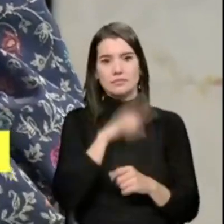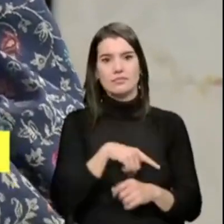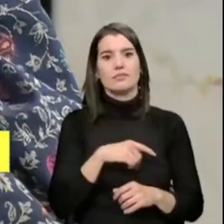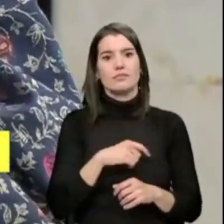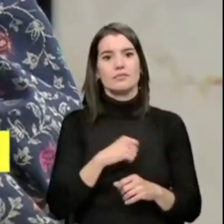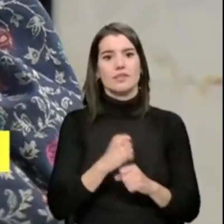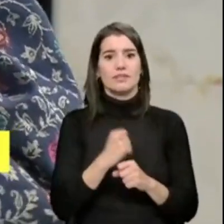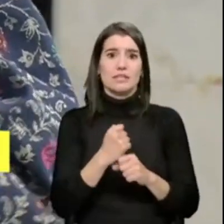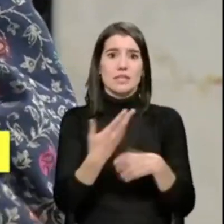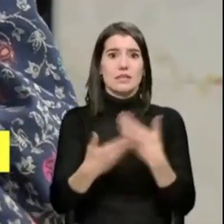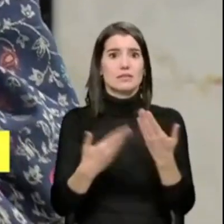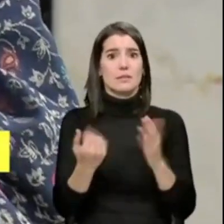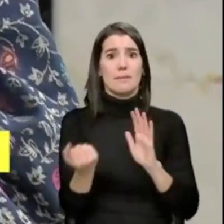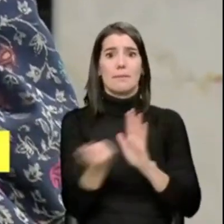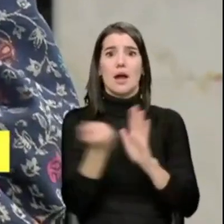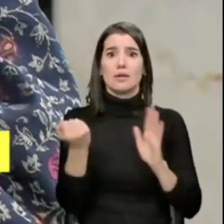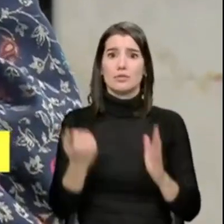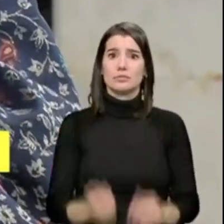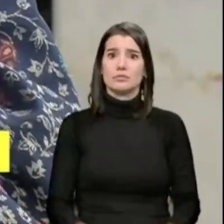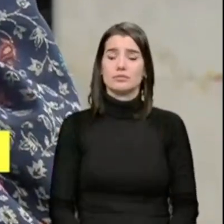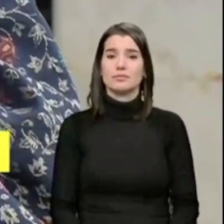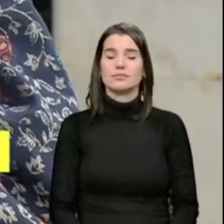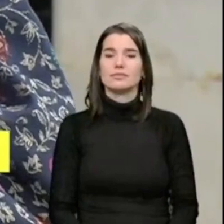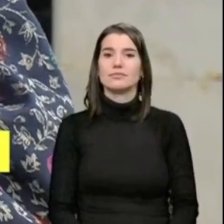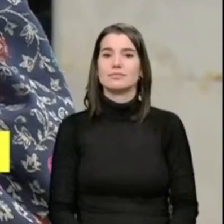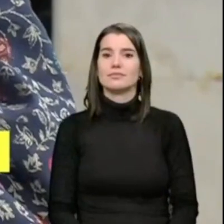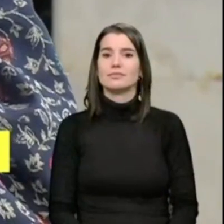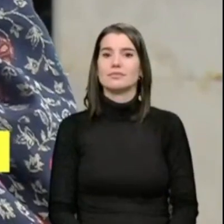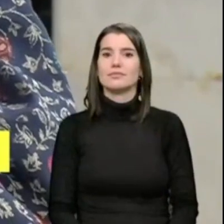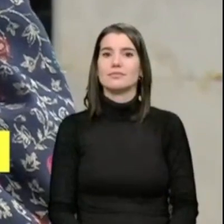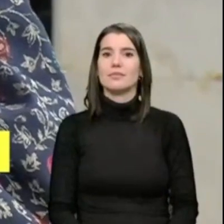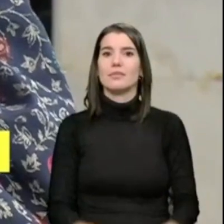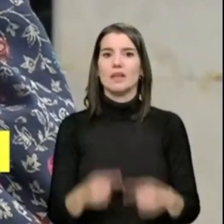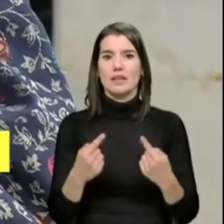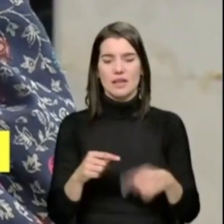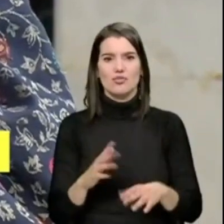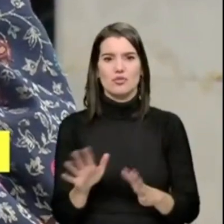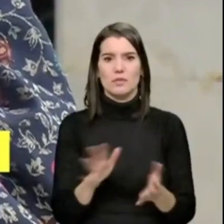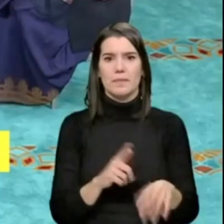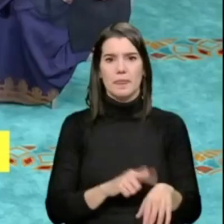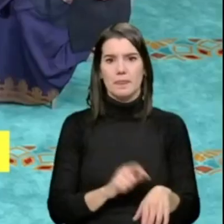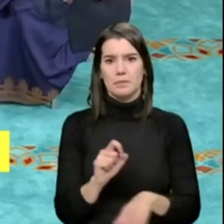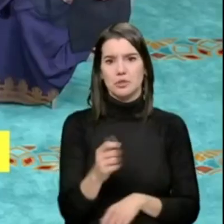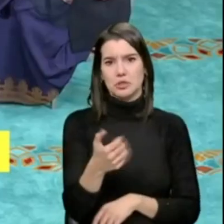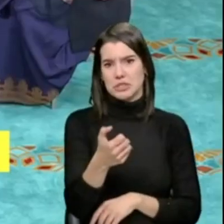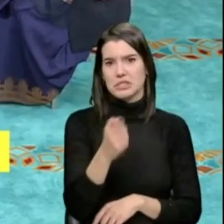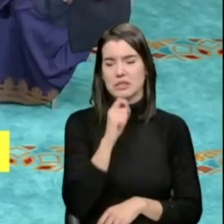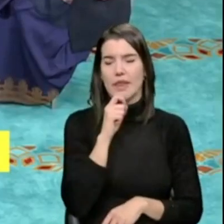um marco no nosso mundo. Ainda temos cerca de 15